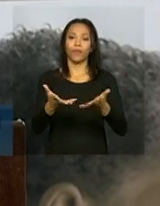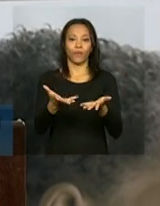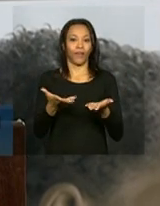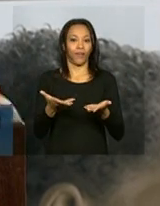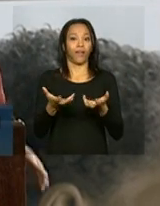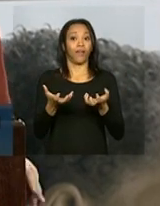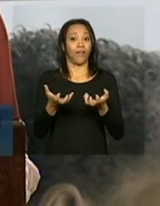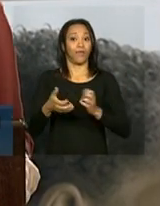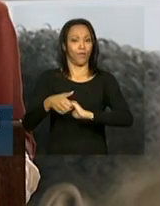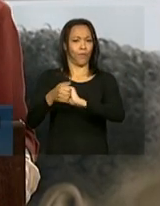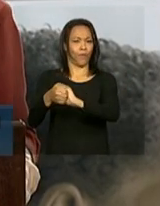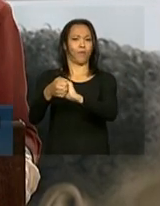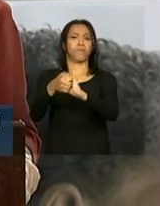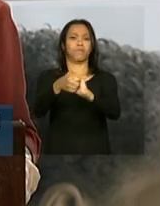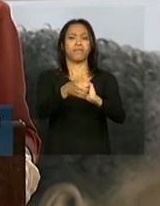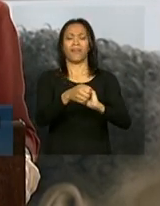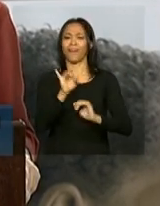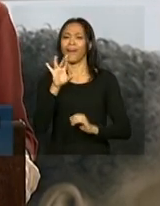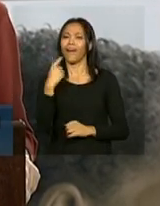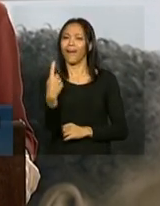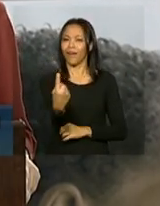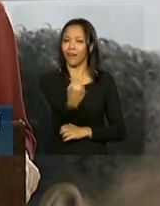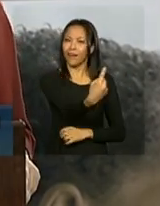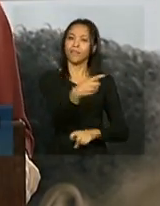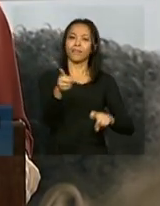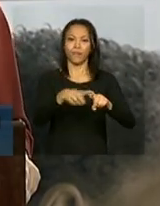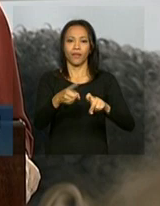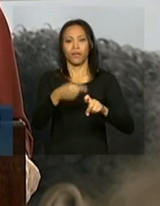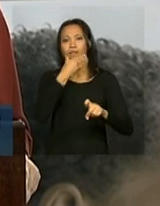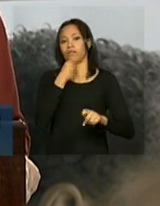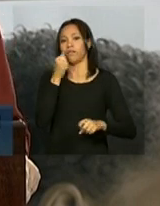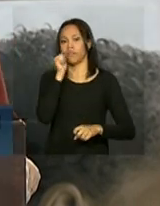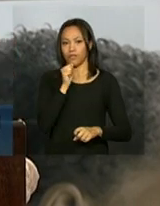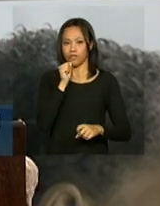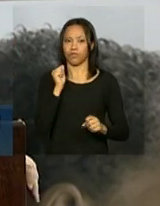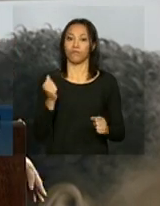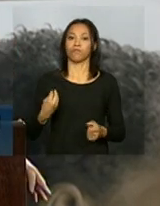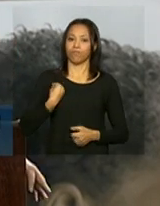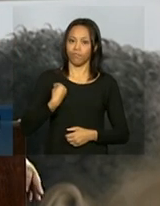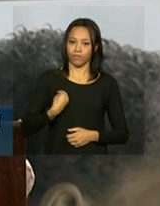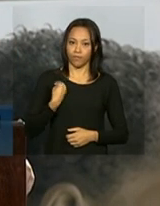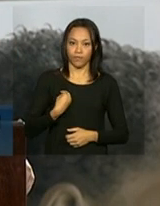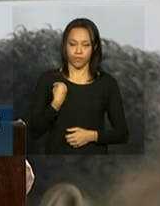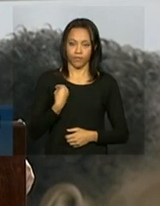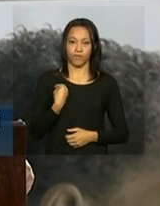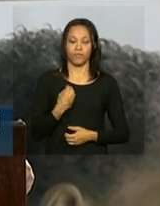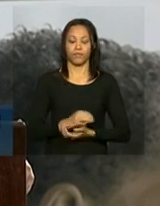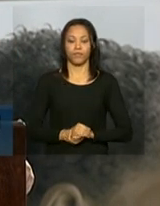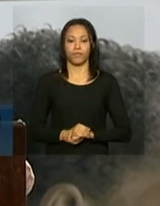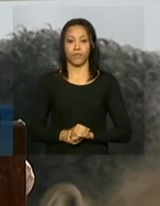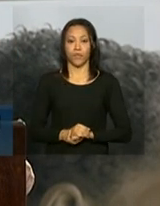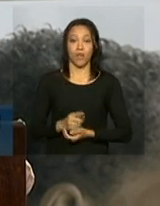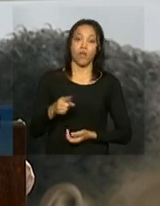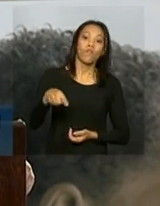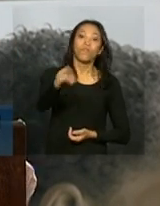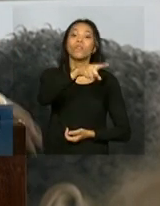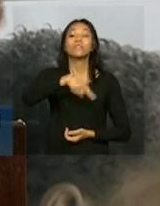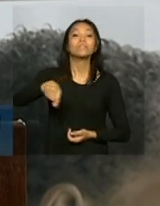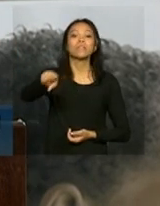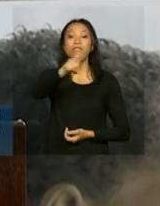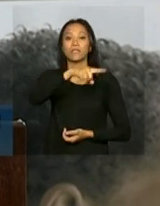cumprimentar cada um dos médicos e das médicas aqui presentes. Eles